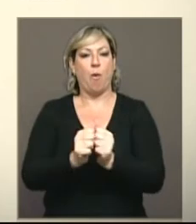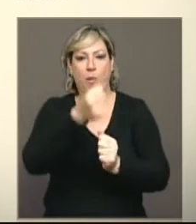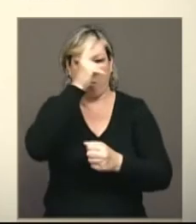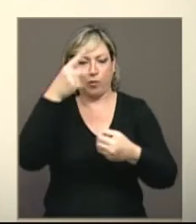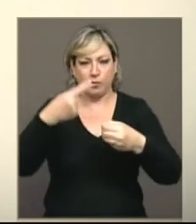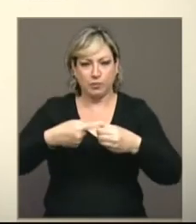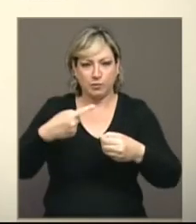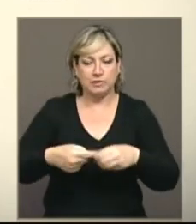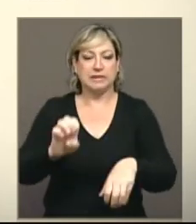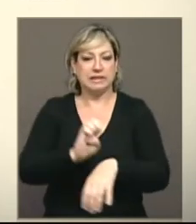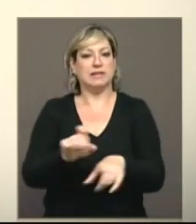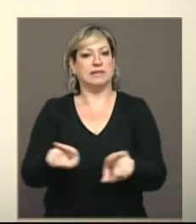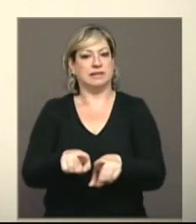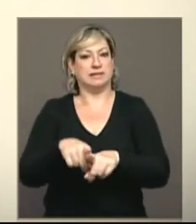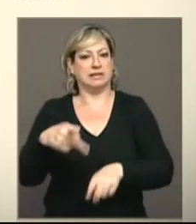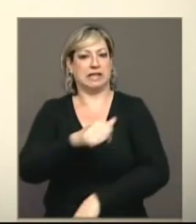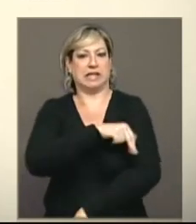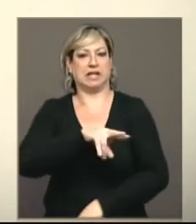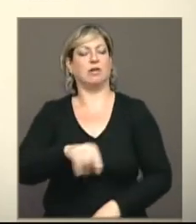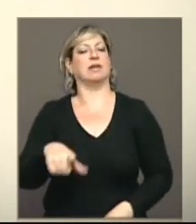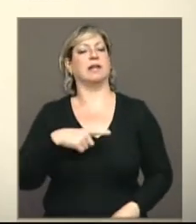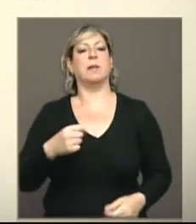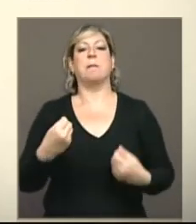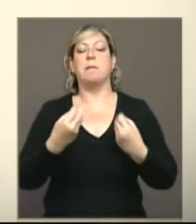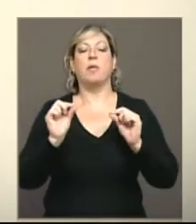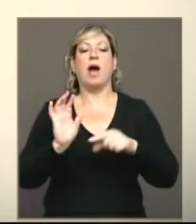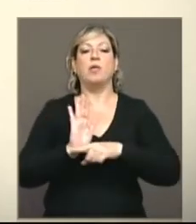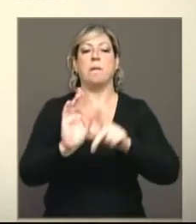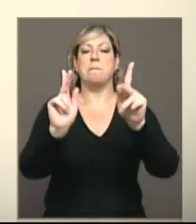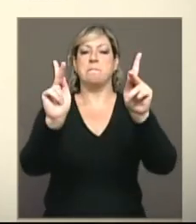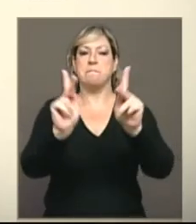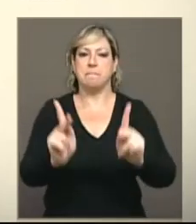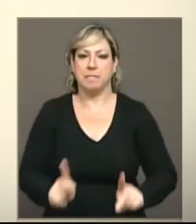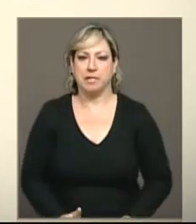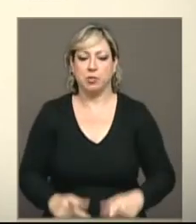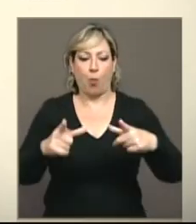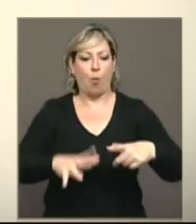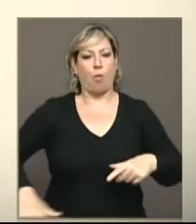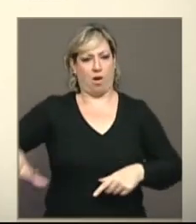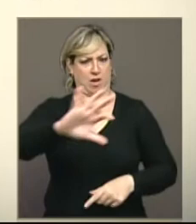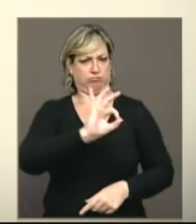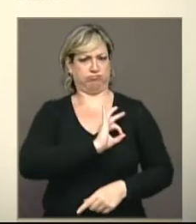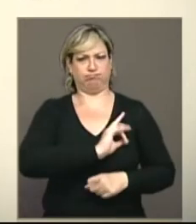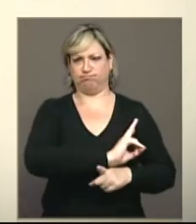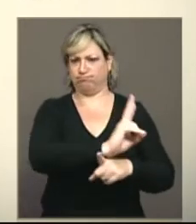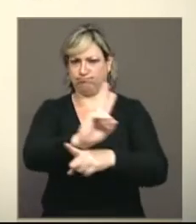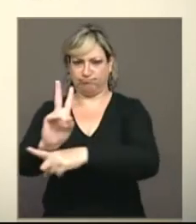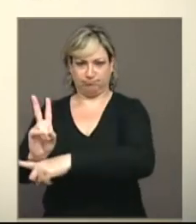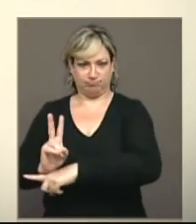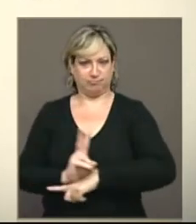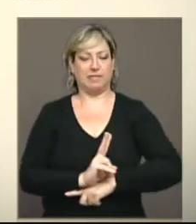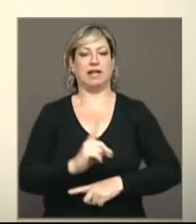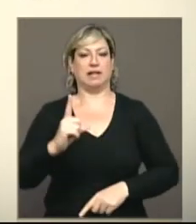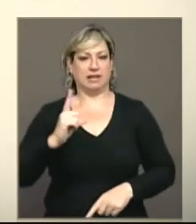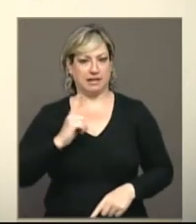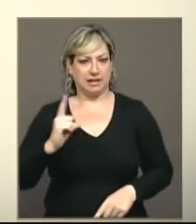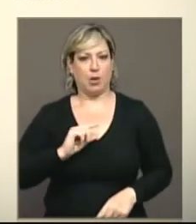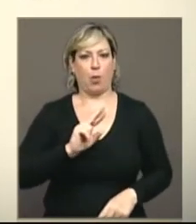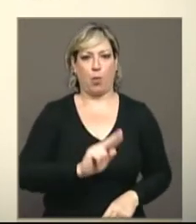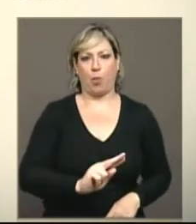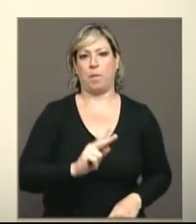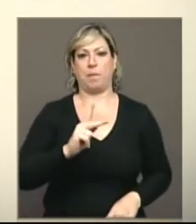município e o estado vem sendo a pacificação do Complexo do Alemão a criação da unidade de